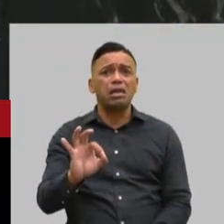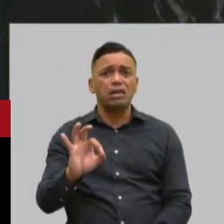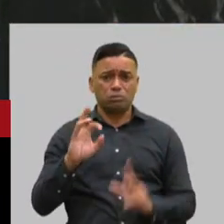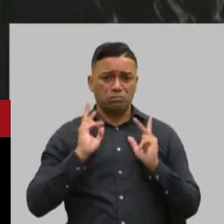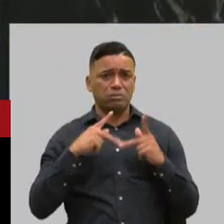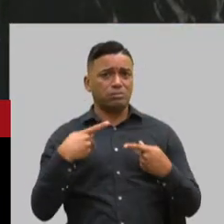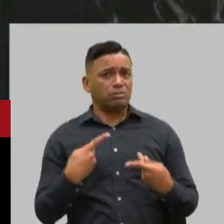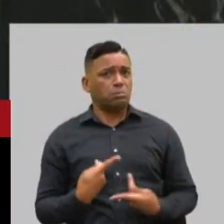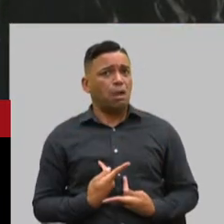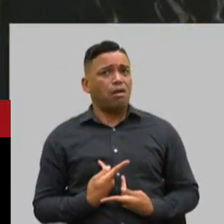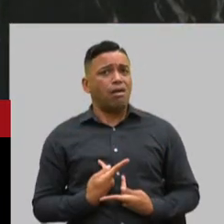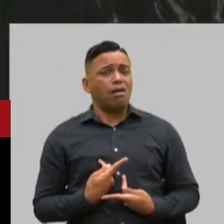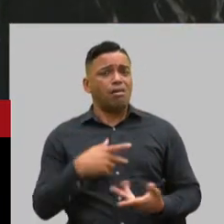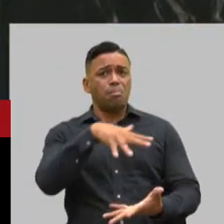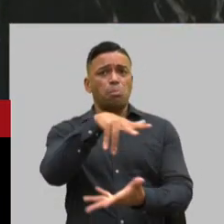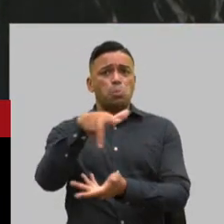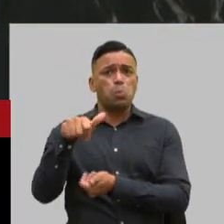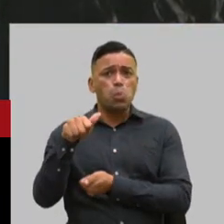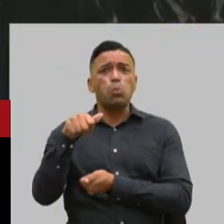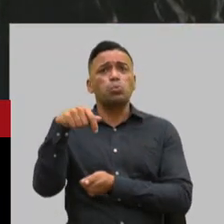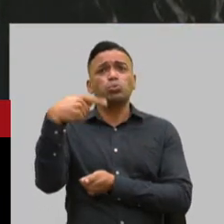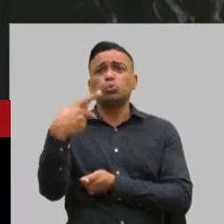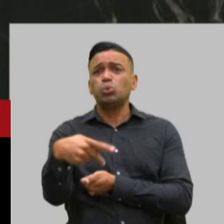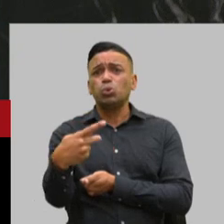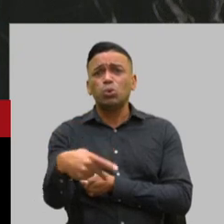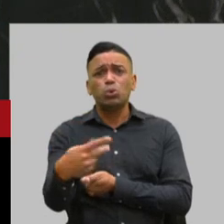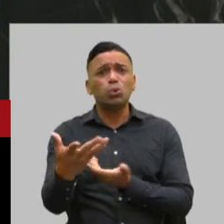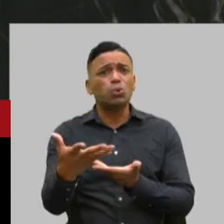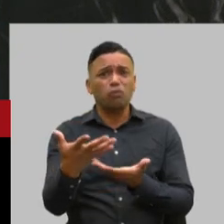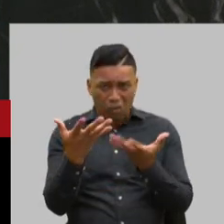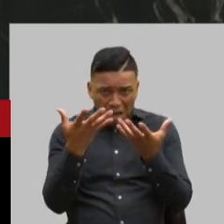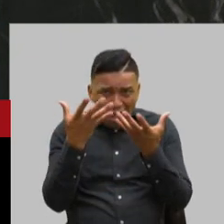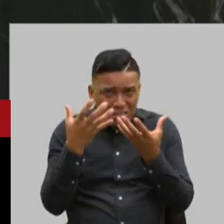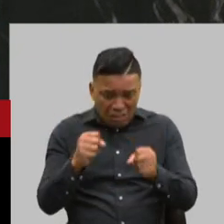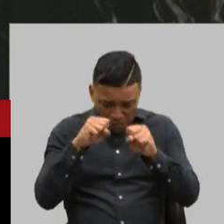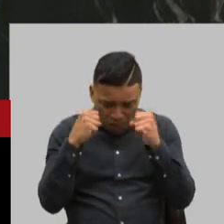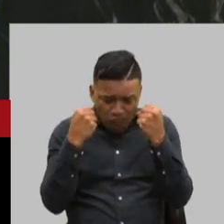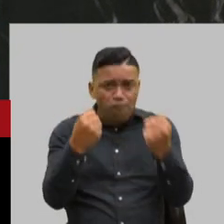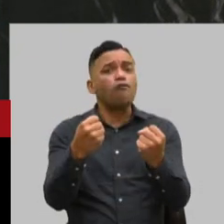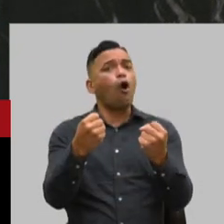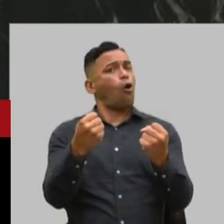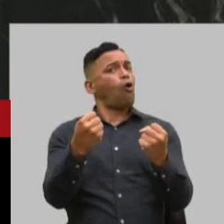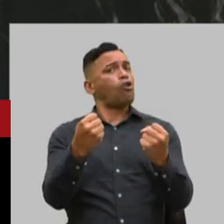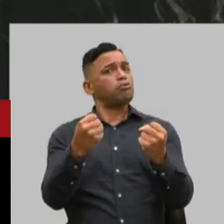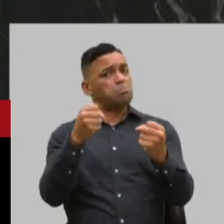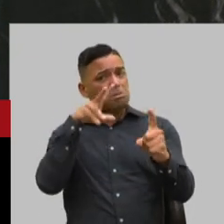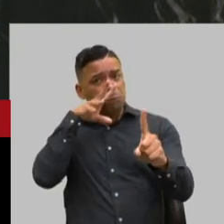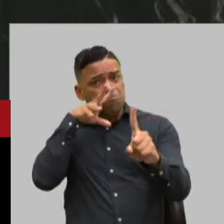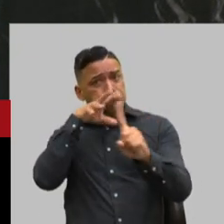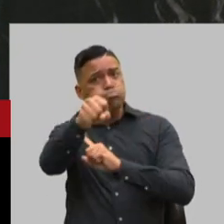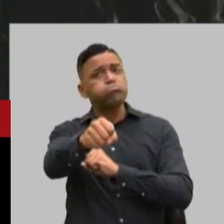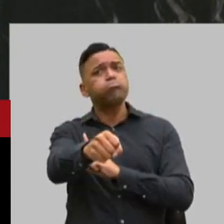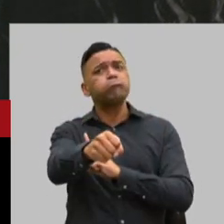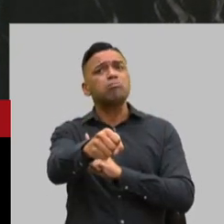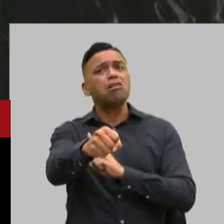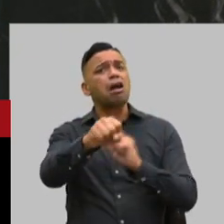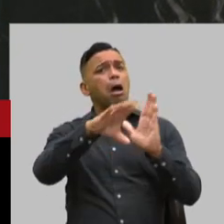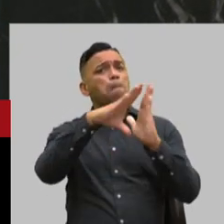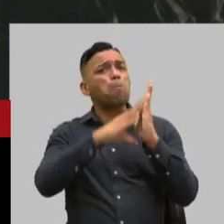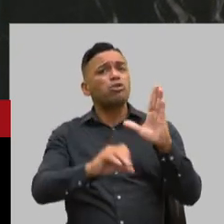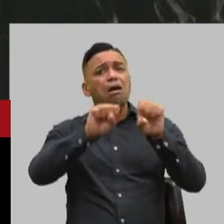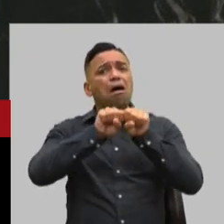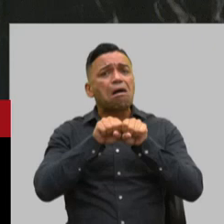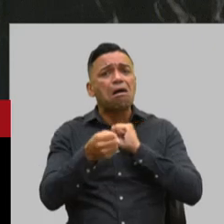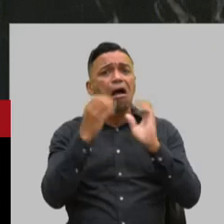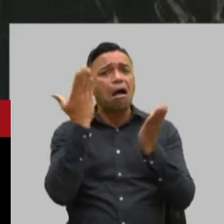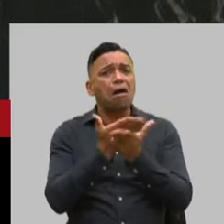99% dos moradores desse planeta Terra não terão a força suficiente para derrubar esse modelo que só pensa no